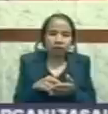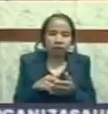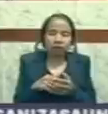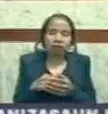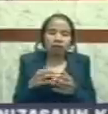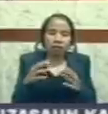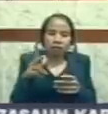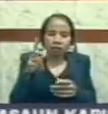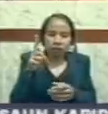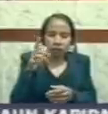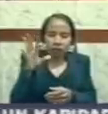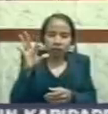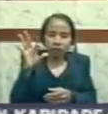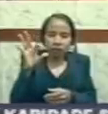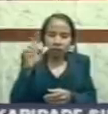Transferências,